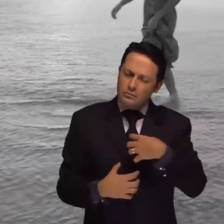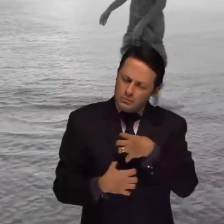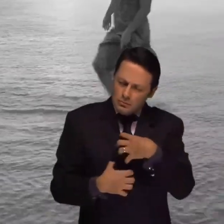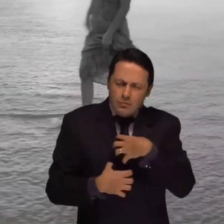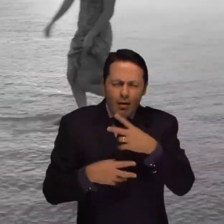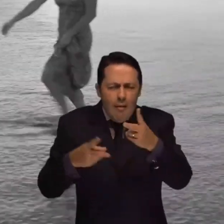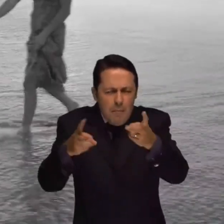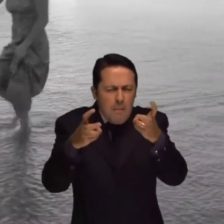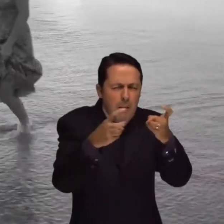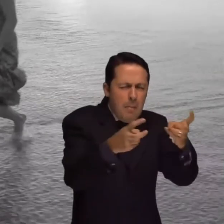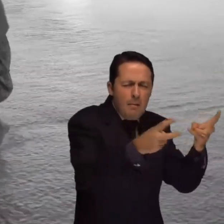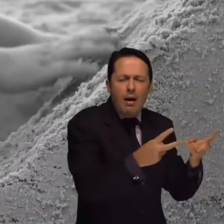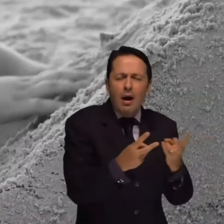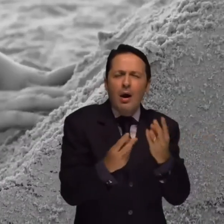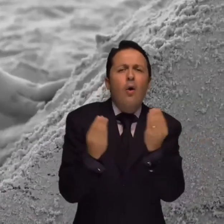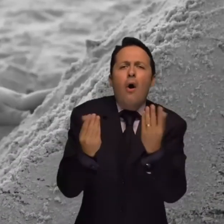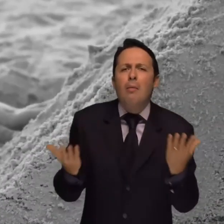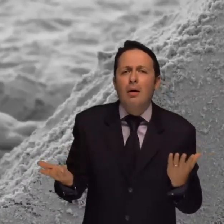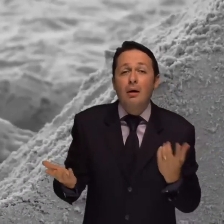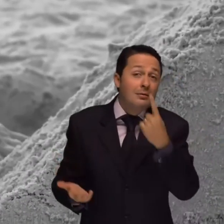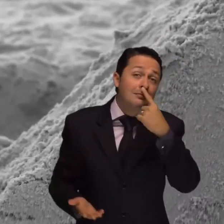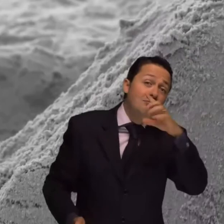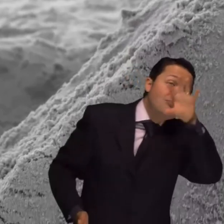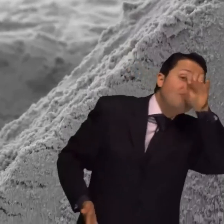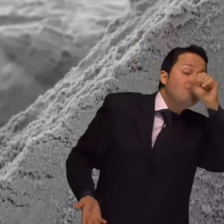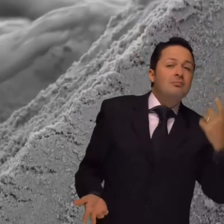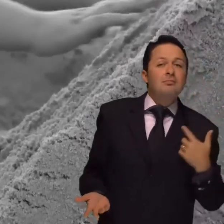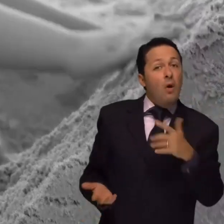Eu tento entender as coisas pelo tato, cheiro e sabor.